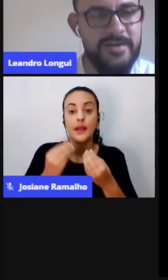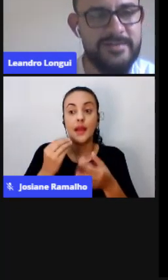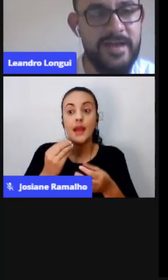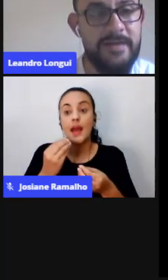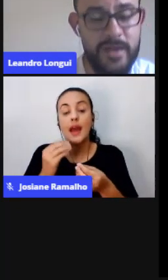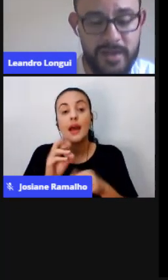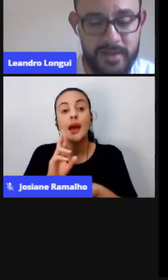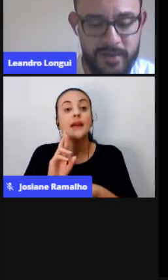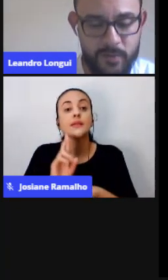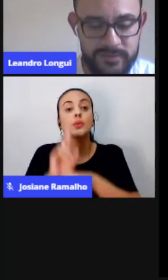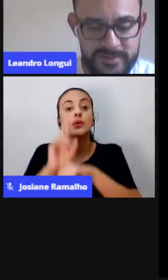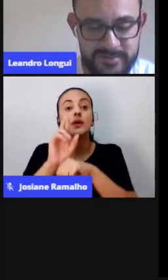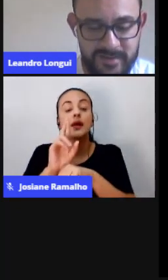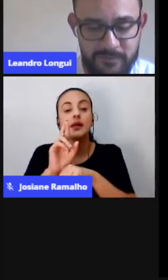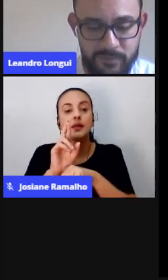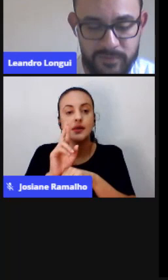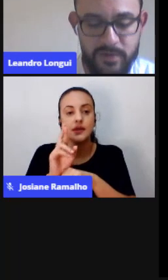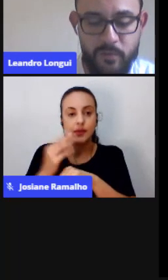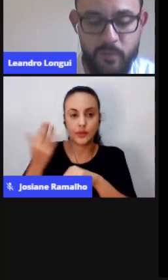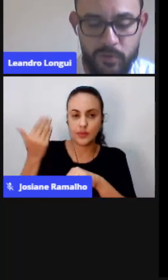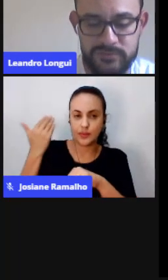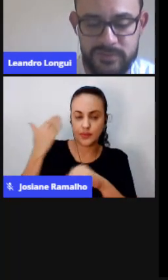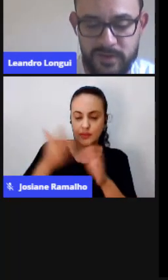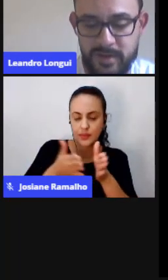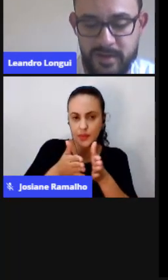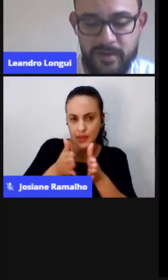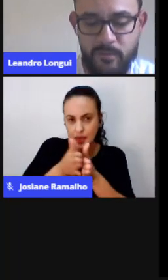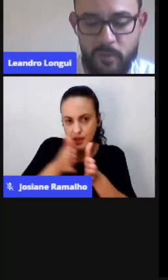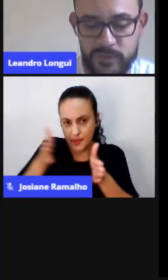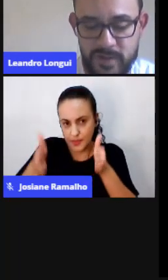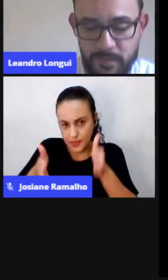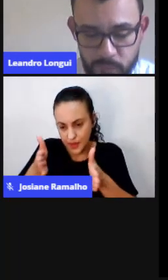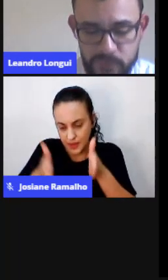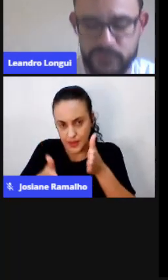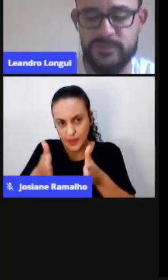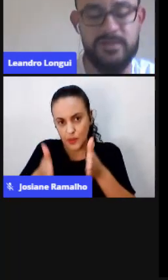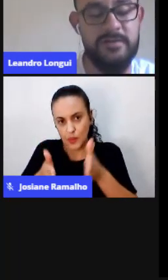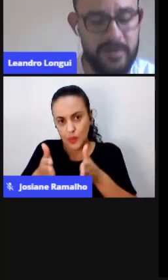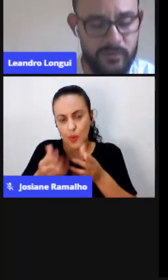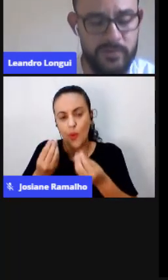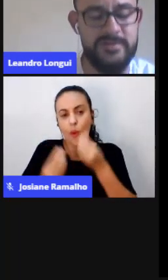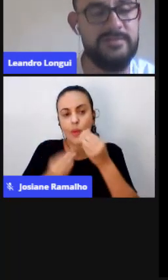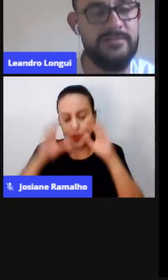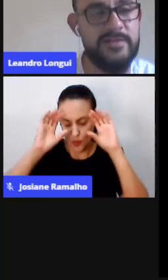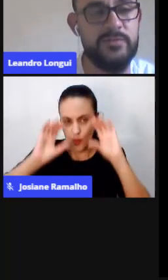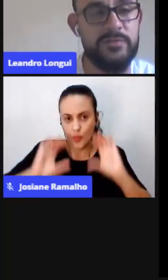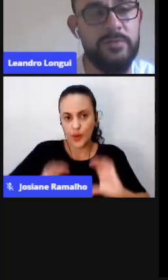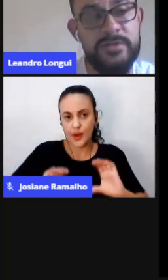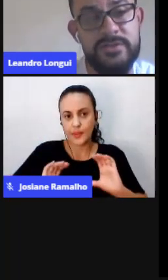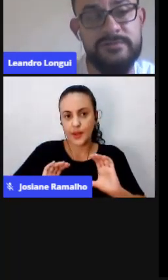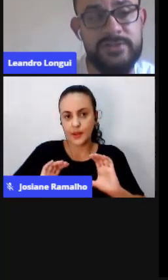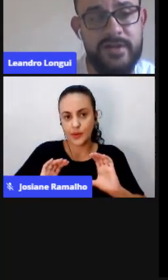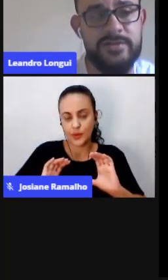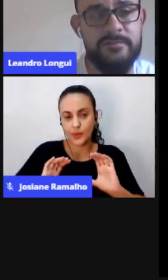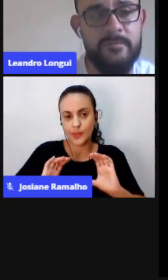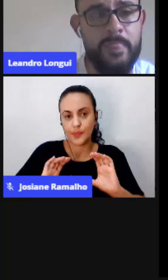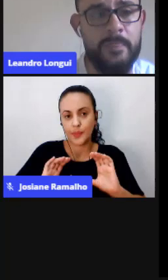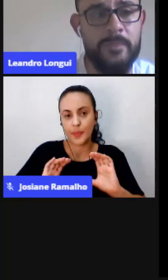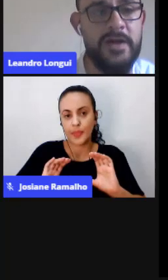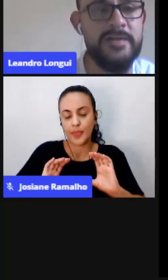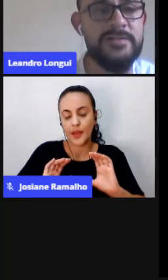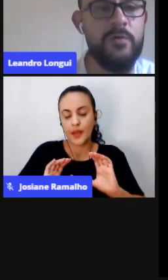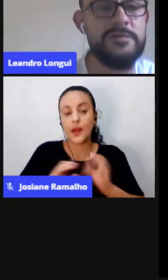tratavam aqueles, né, que contestavam contra os abusos e valores da estrutura política